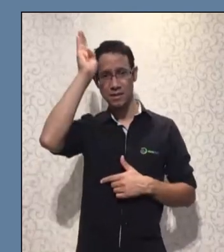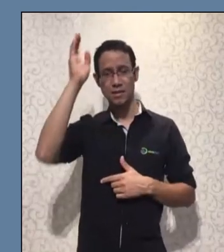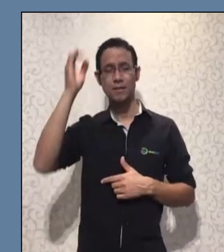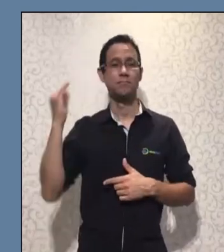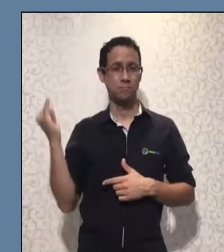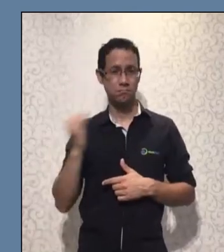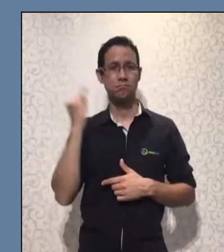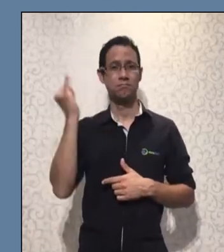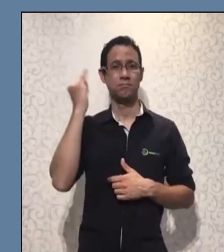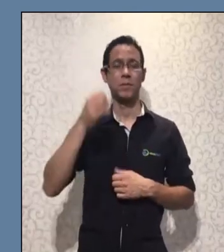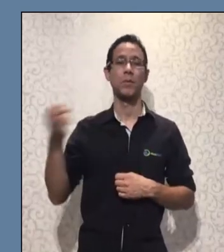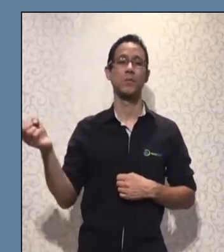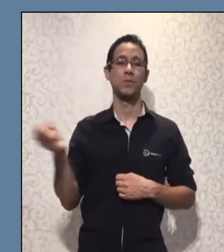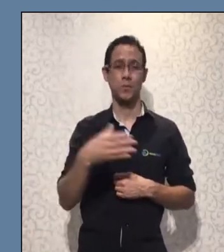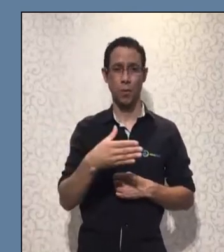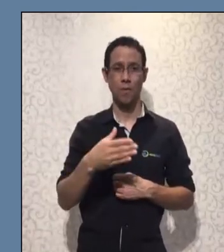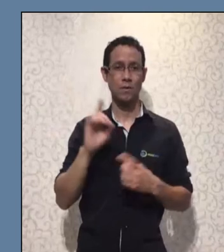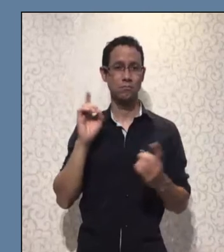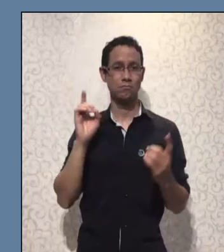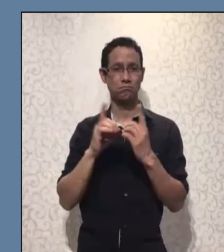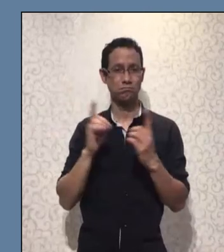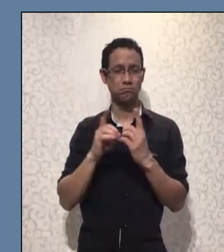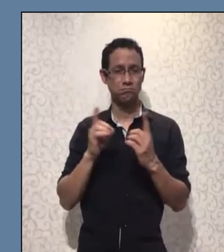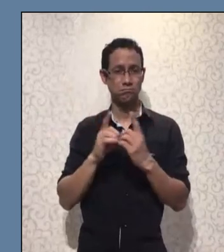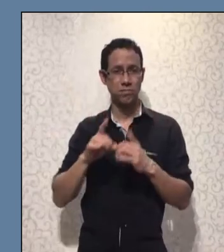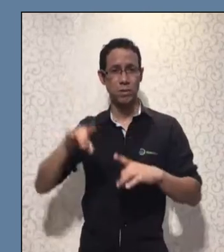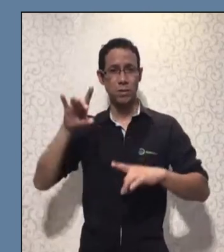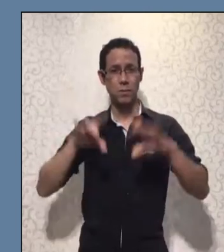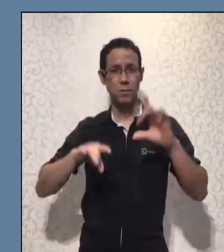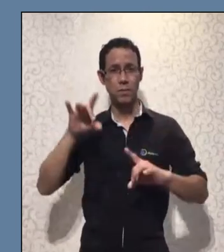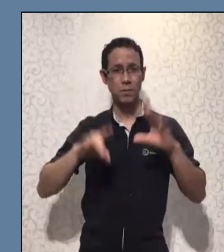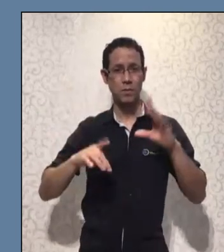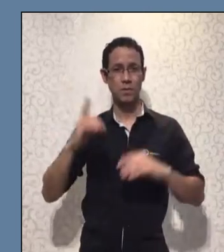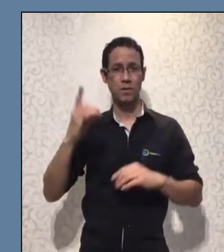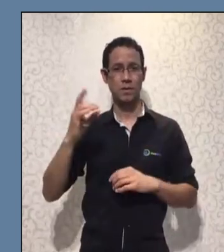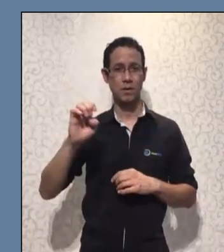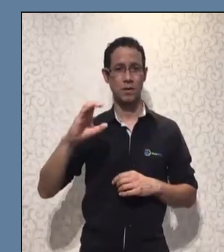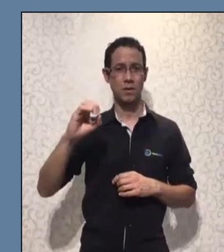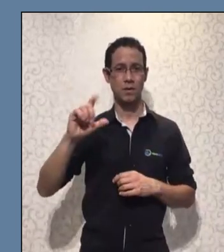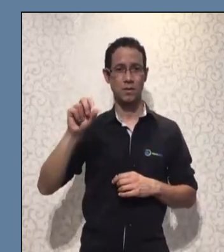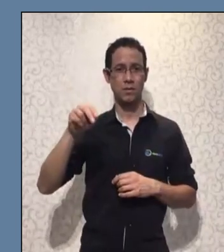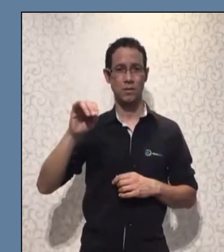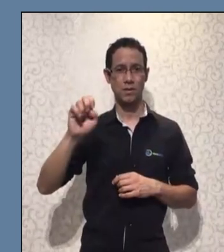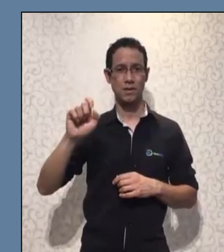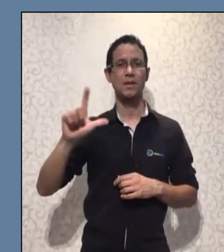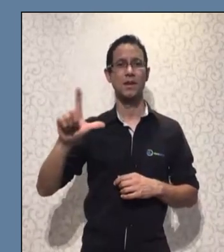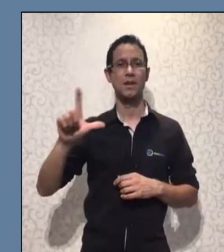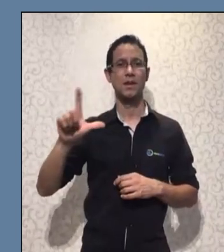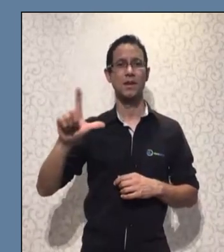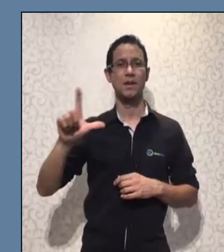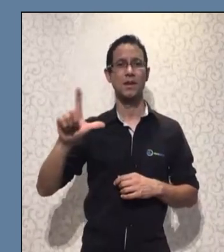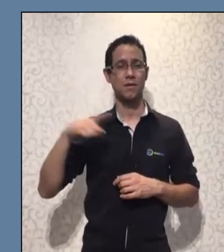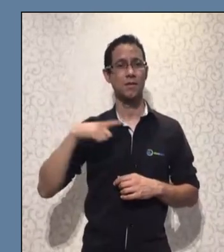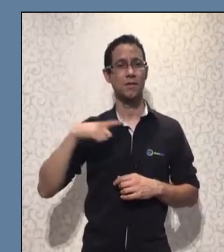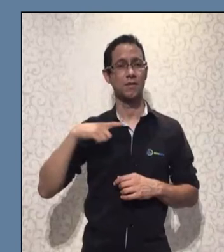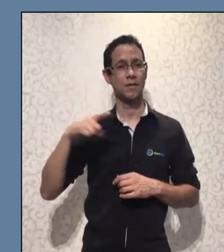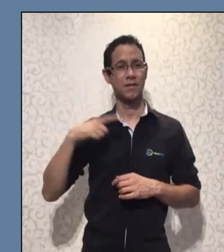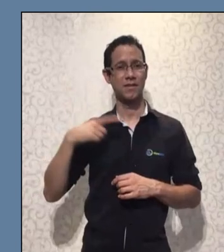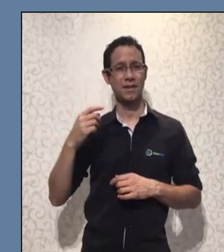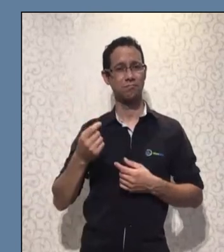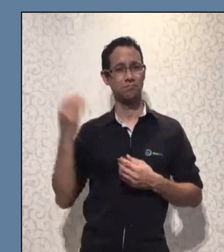novas abordagens curatoriais e educativas decoloniais. Então, um pouco com esses comentários que falam dessa